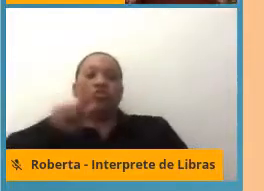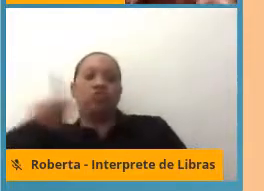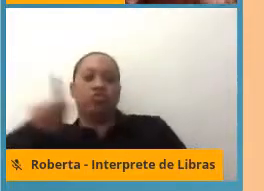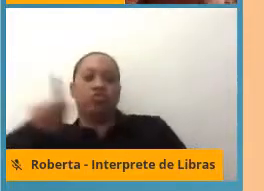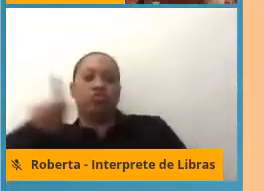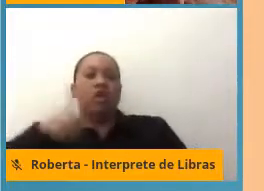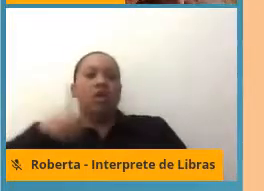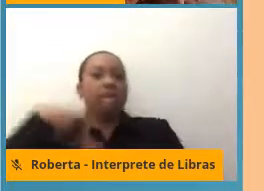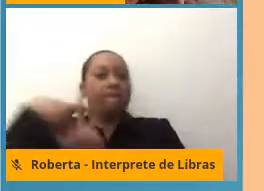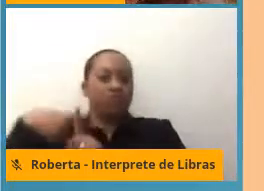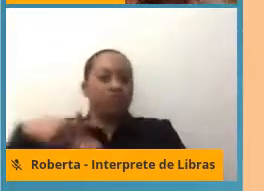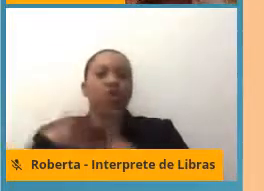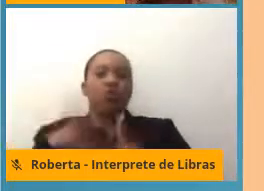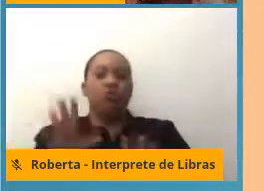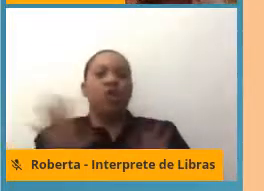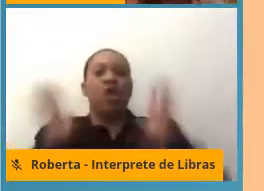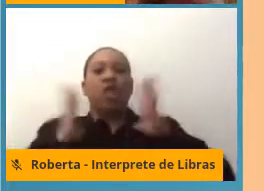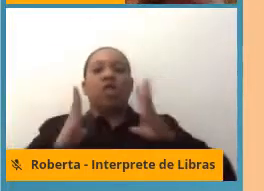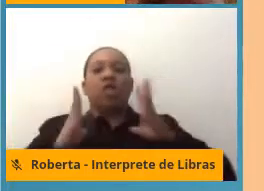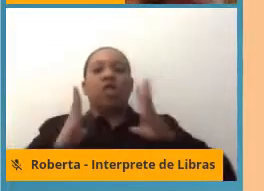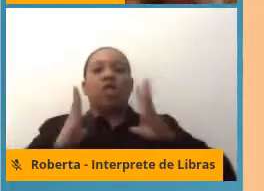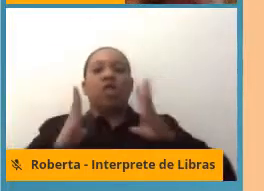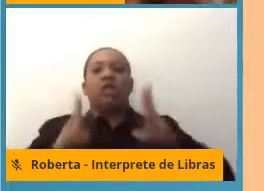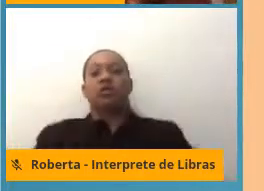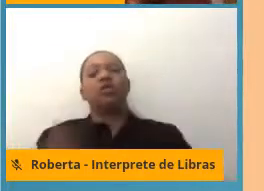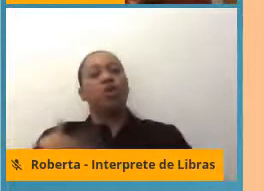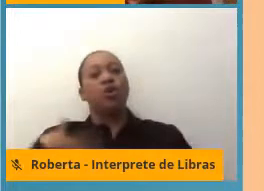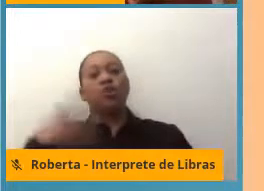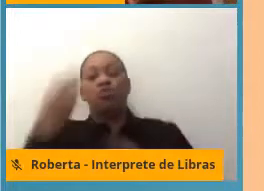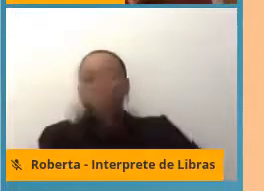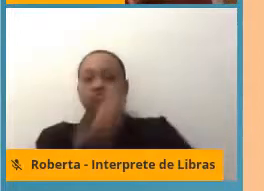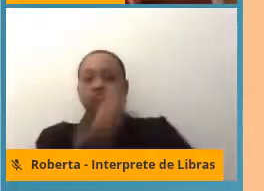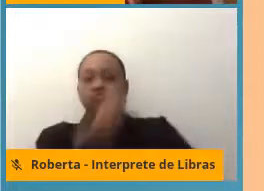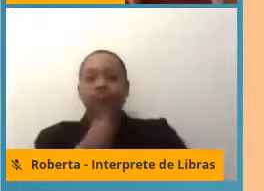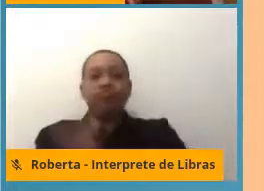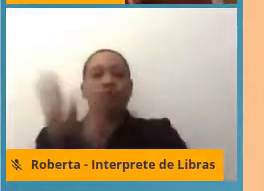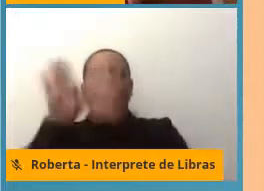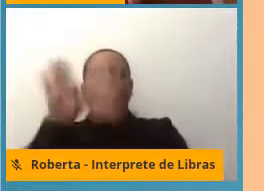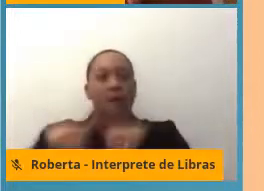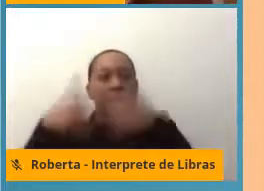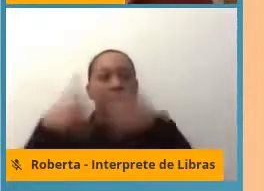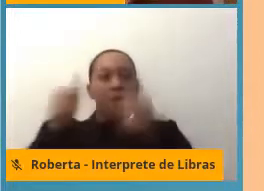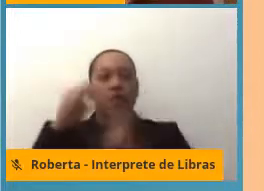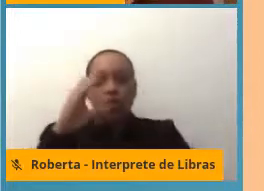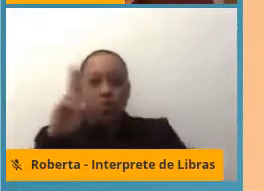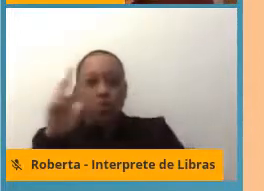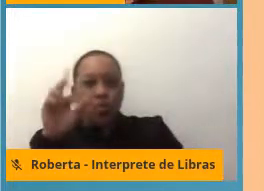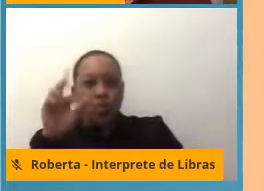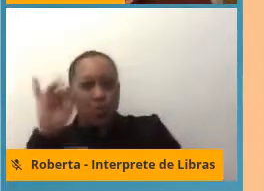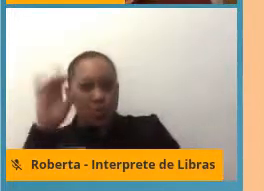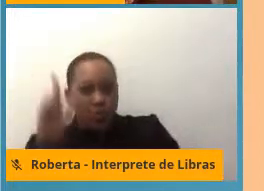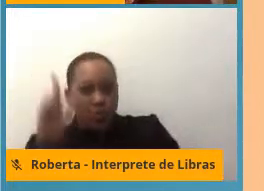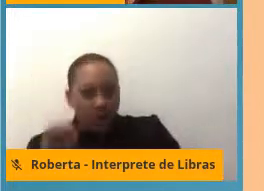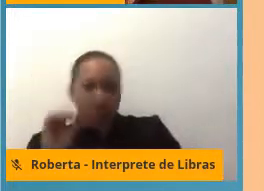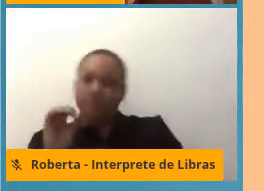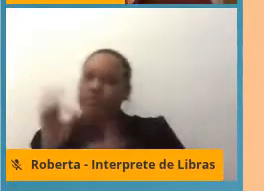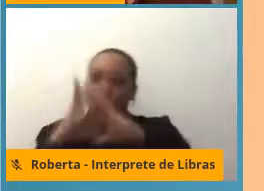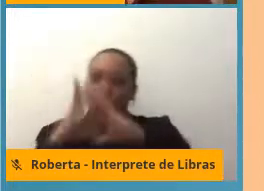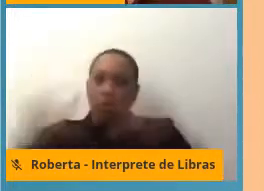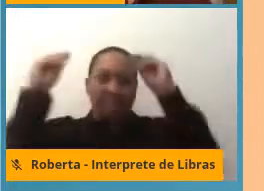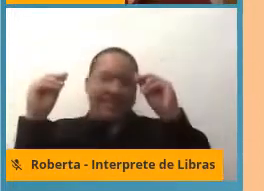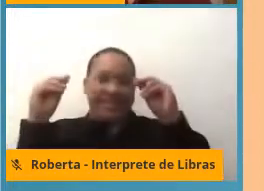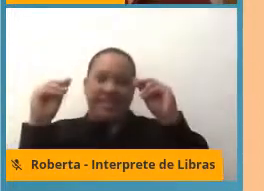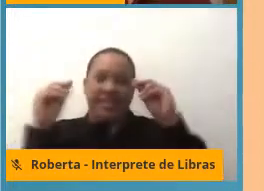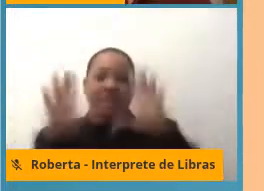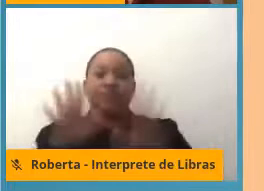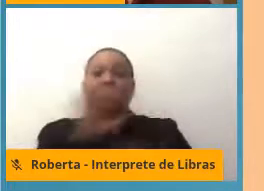Não. Até o momento você não tem isso. Agora, é claro que na maioria das pessoas, ter um IgG reagente, isso é bom. Confere